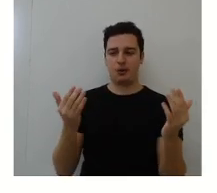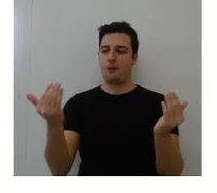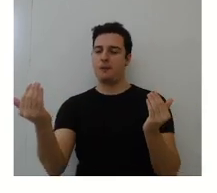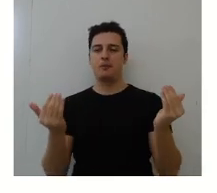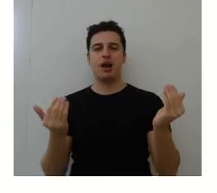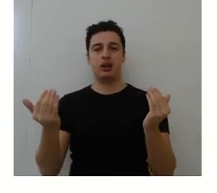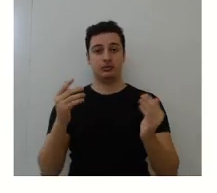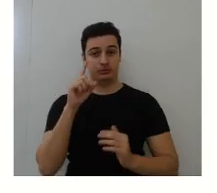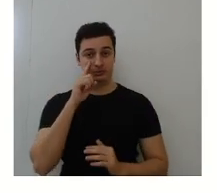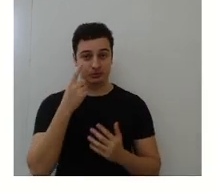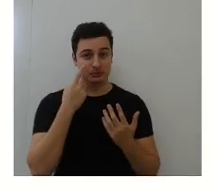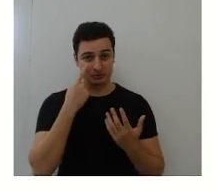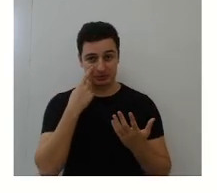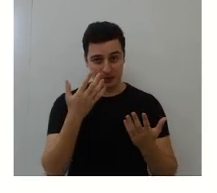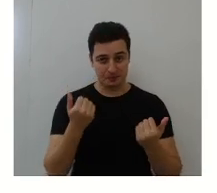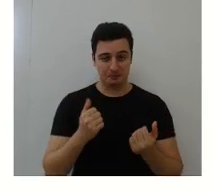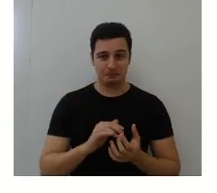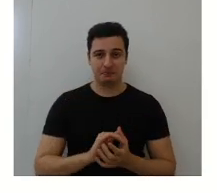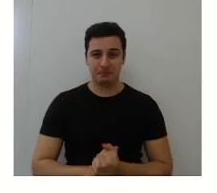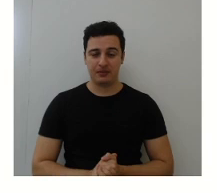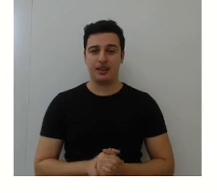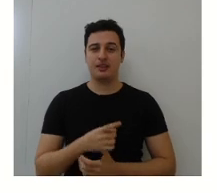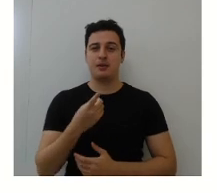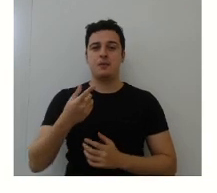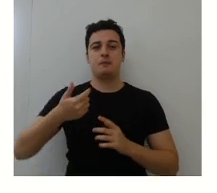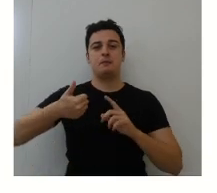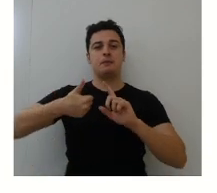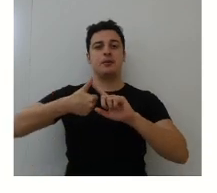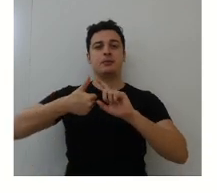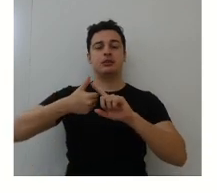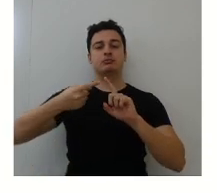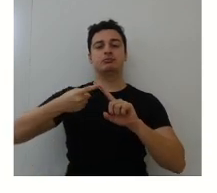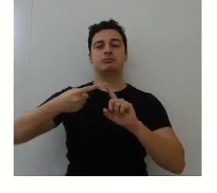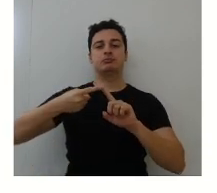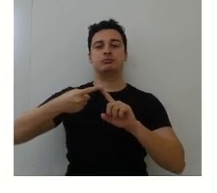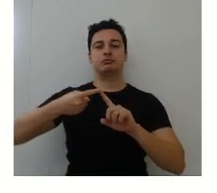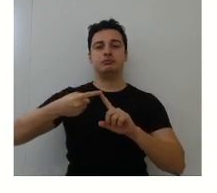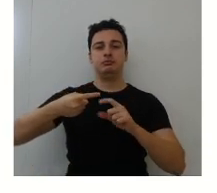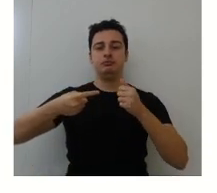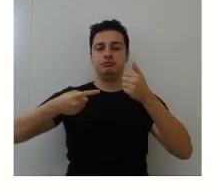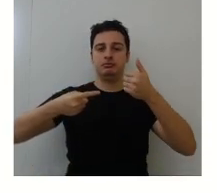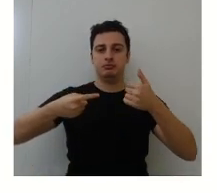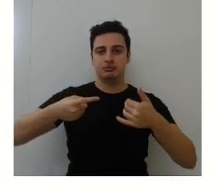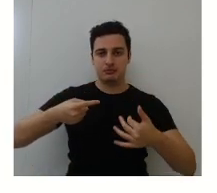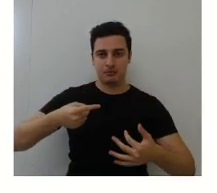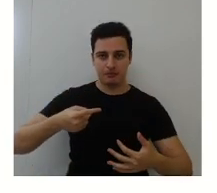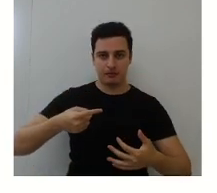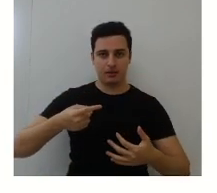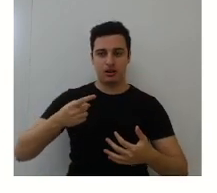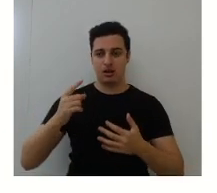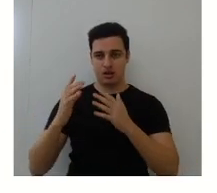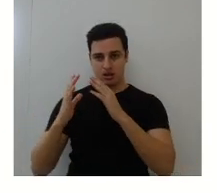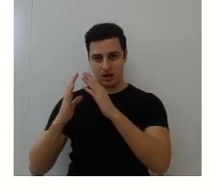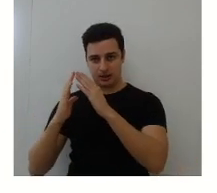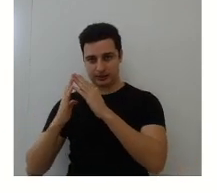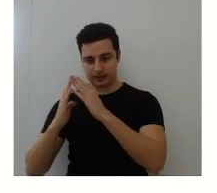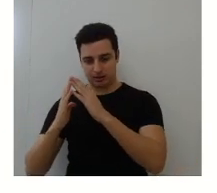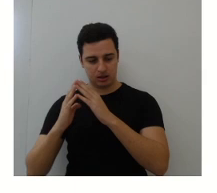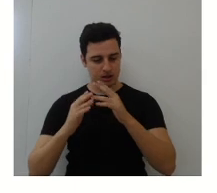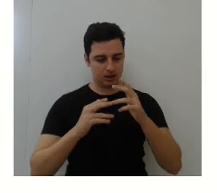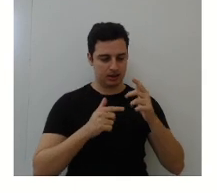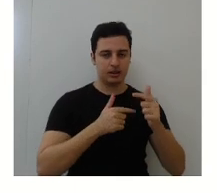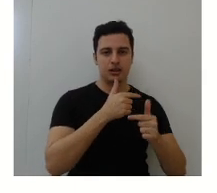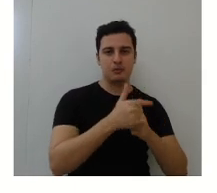coloquei algumas aqui. Primeiro, a questão de conciliar a sua atividade em casa e em